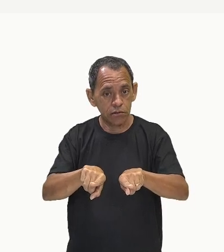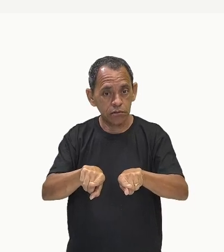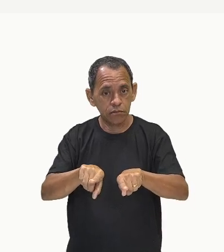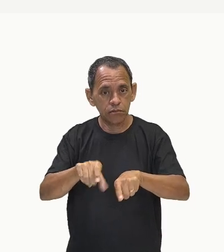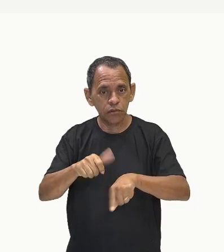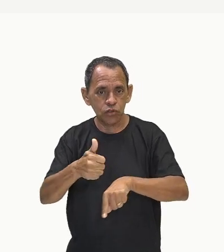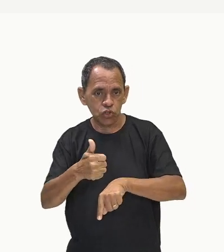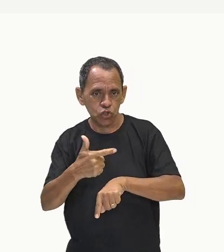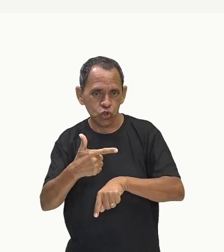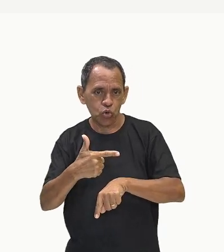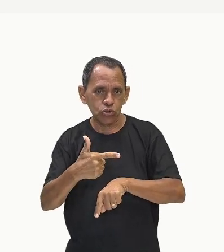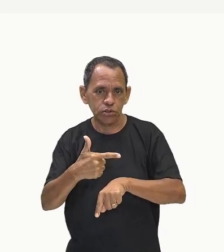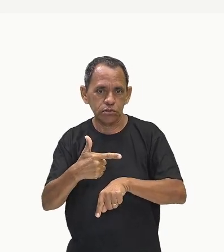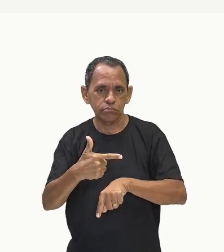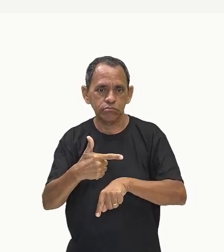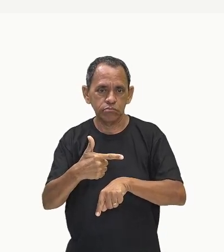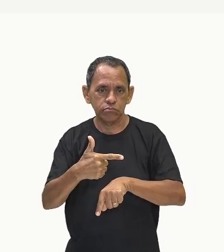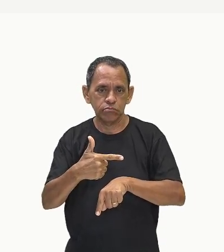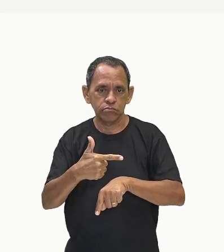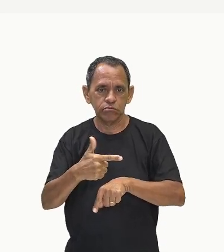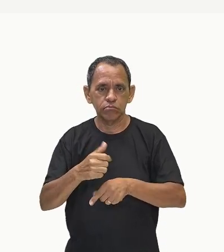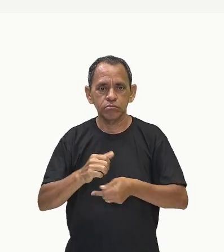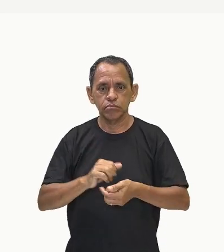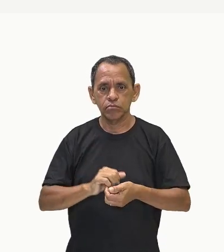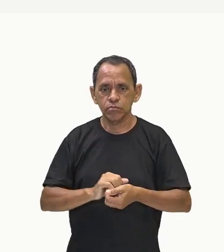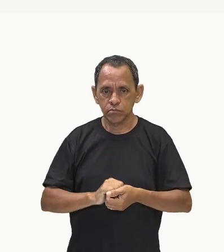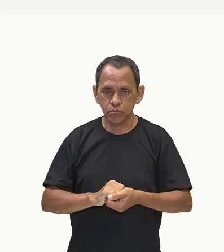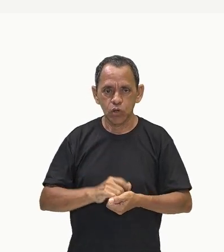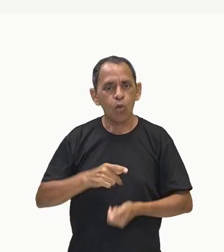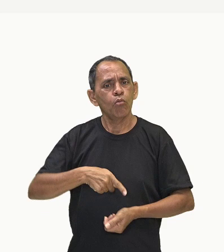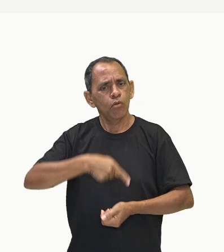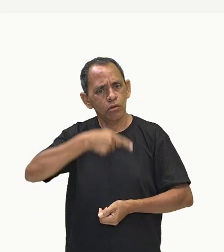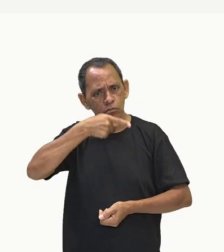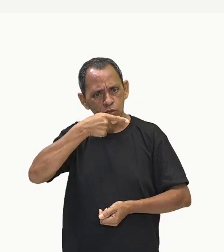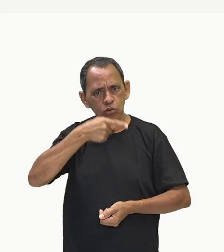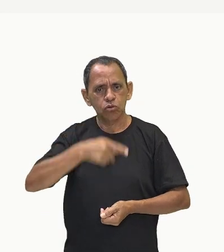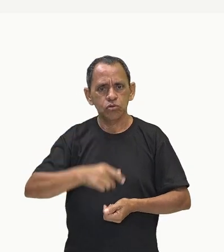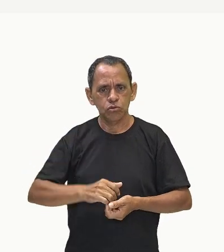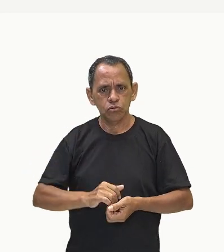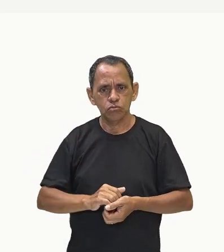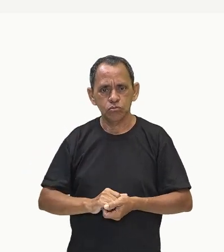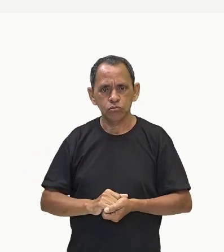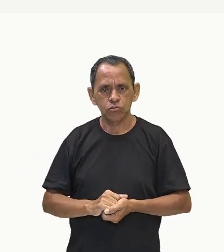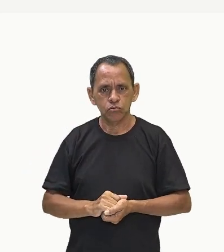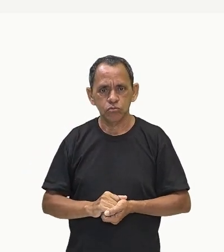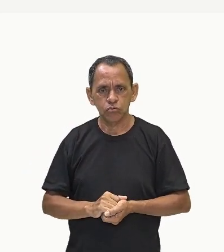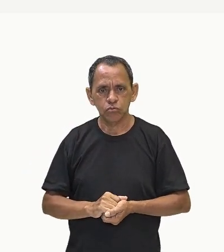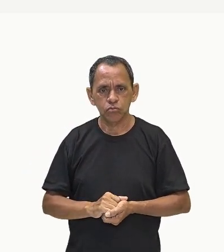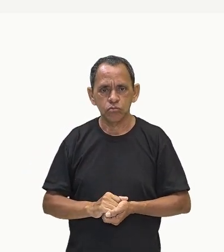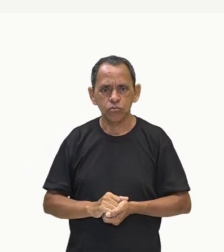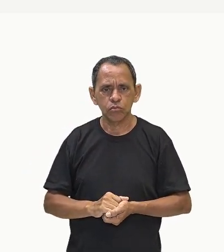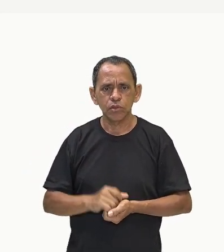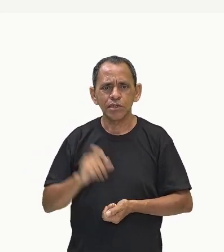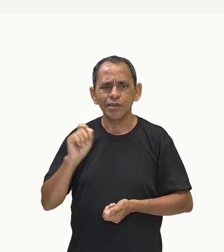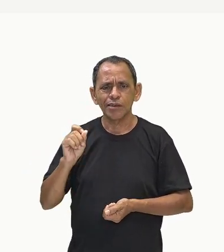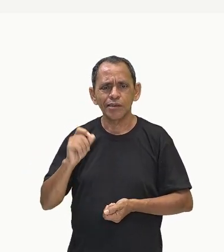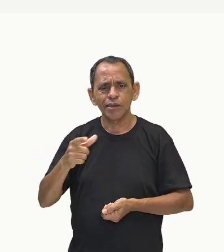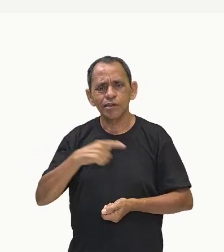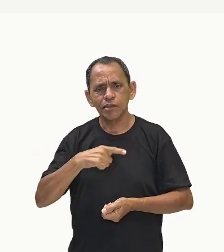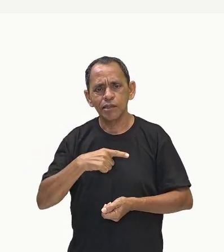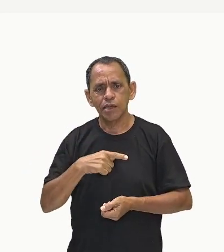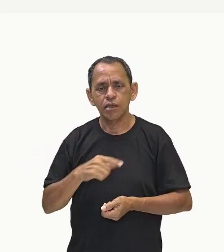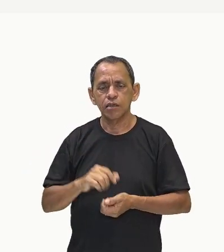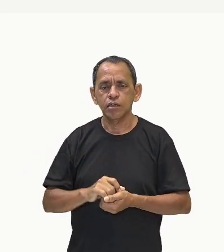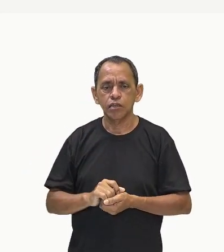ele é um poliedro platônico, né? No qual ele vai possuir 12